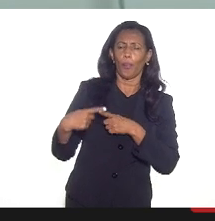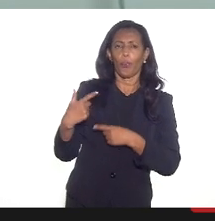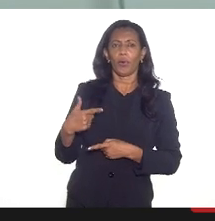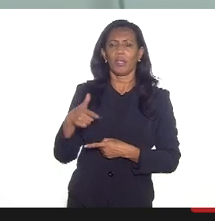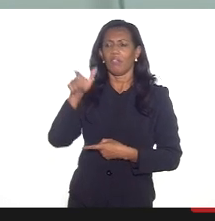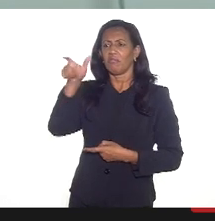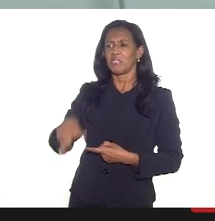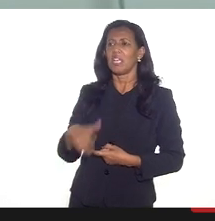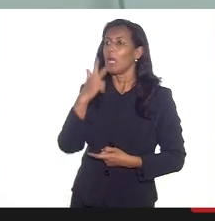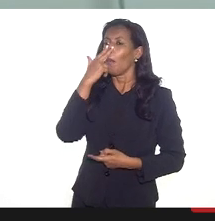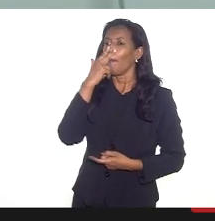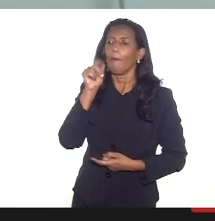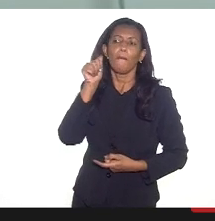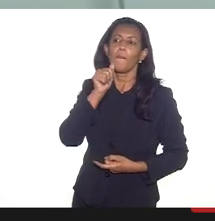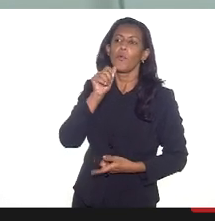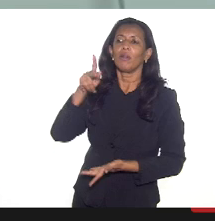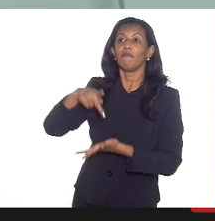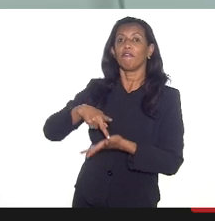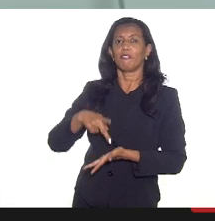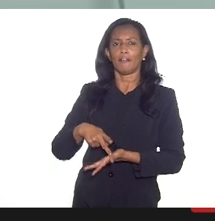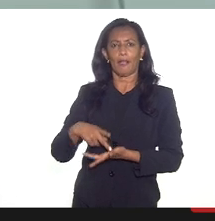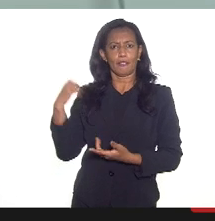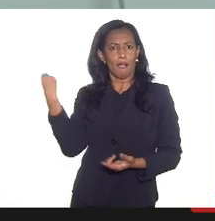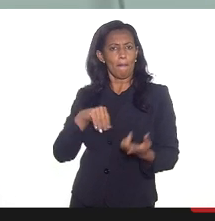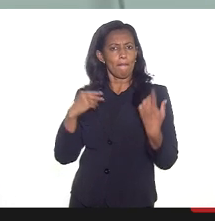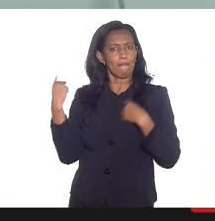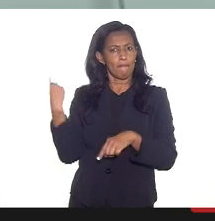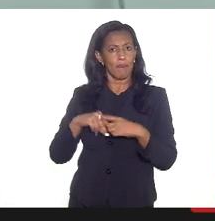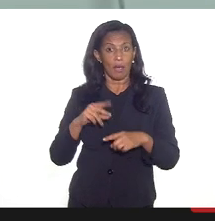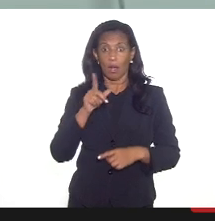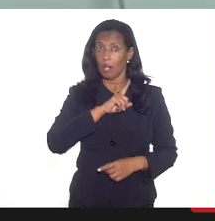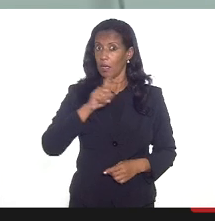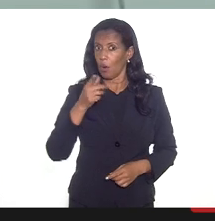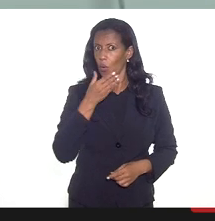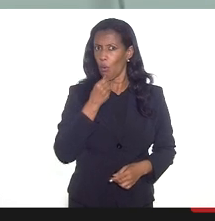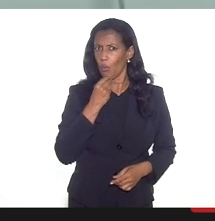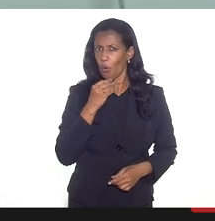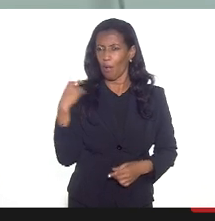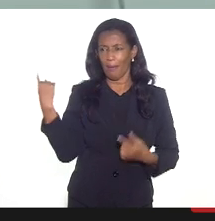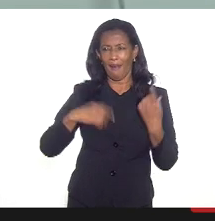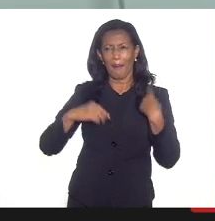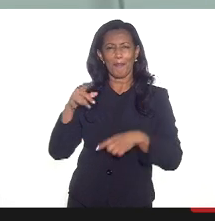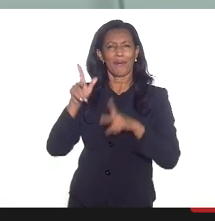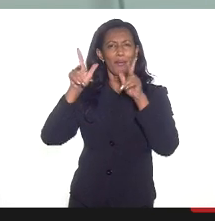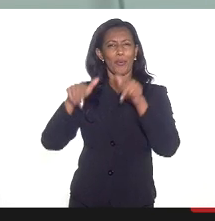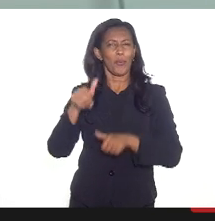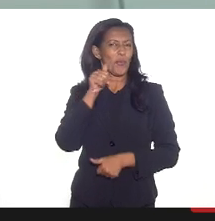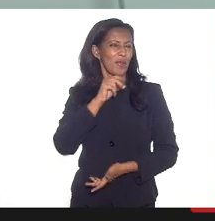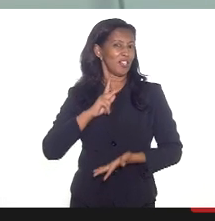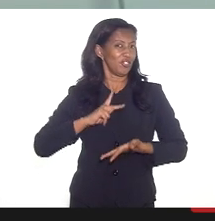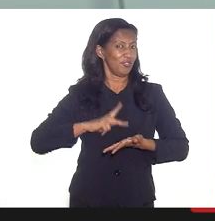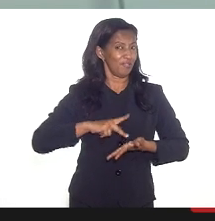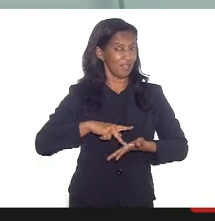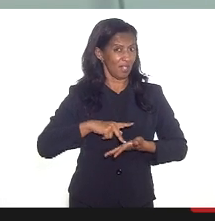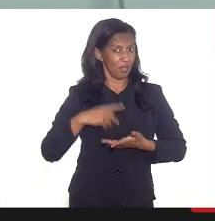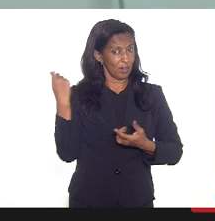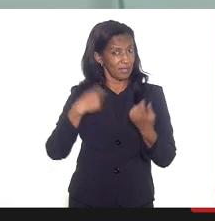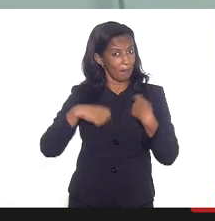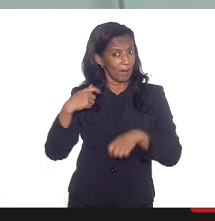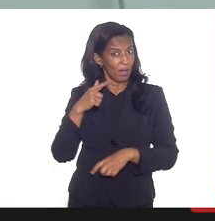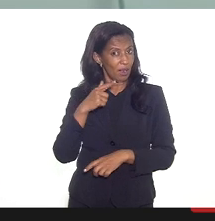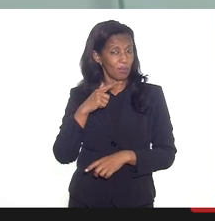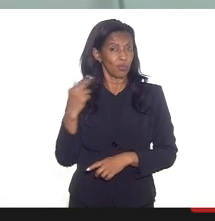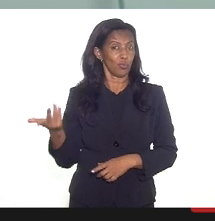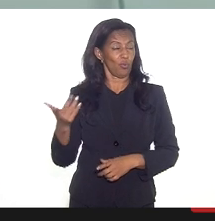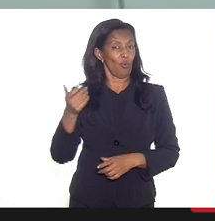uma mulher de verdade. E aí a gente apanha, não como homem, mas como uma mulher de verdade, porque nós apanhamos como mulheres,